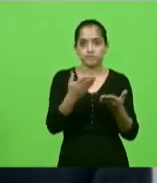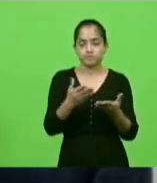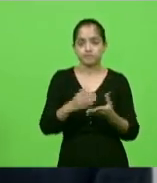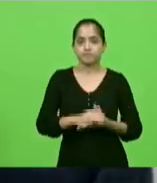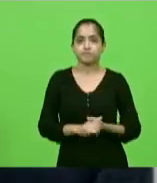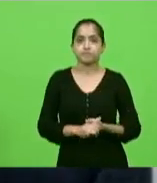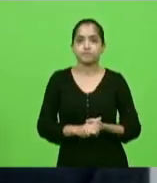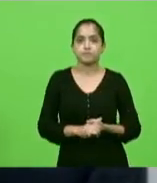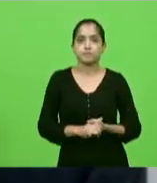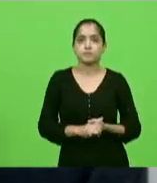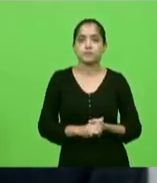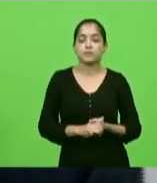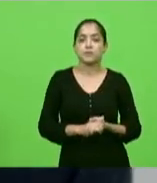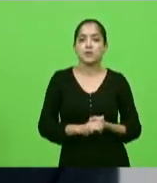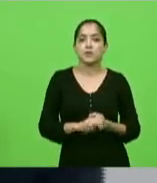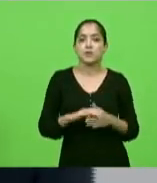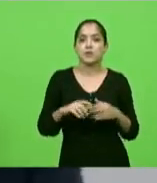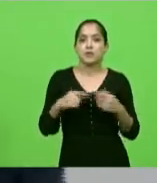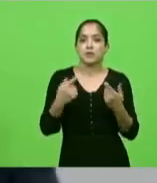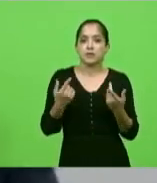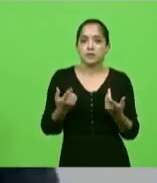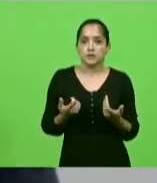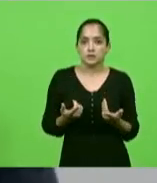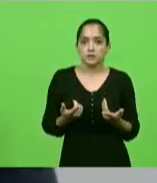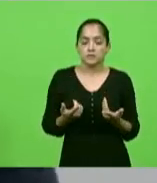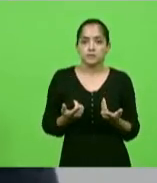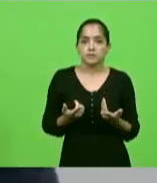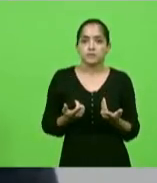Hess. Pois bem, senhores.